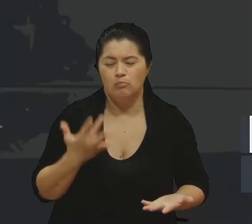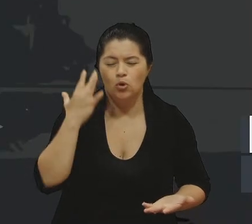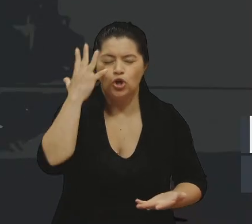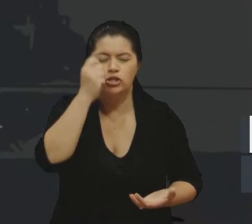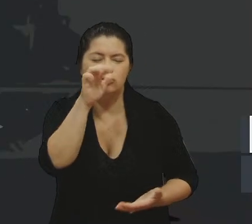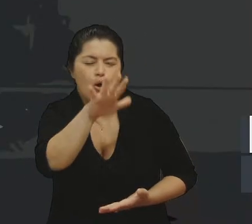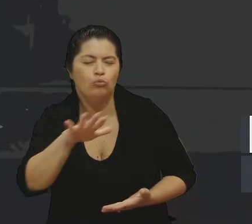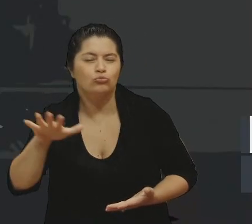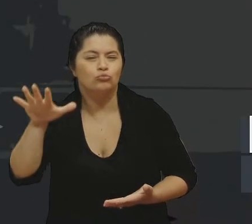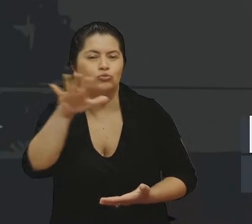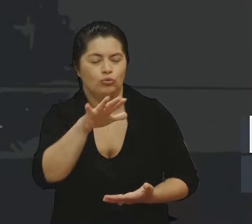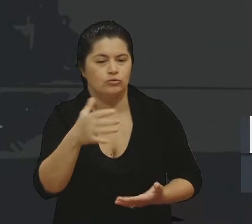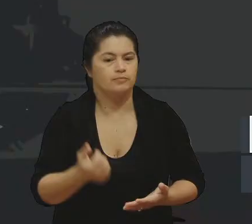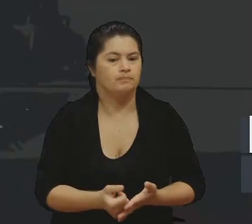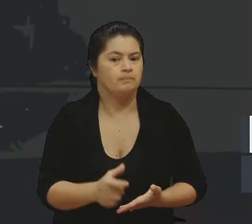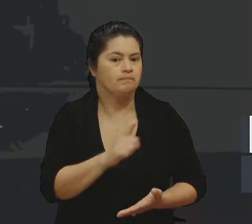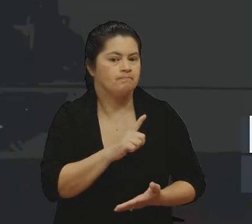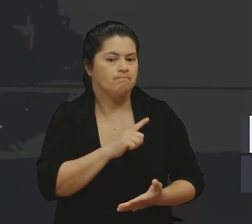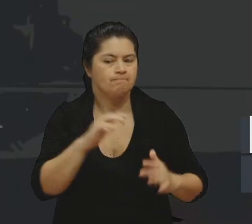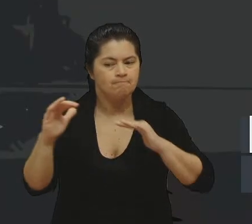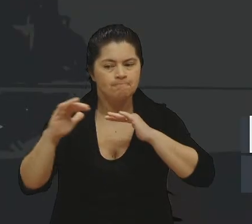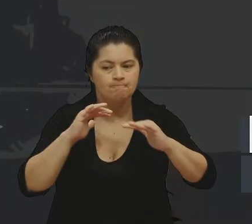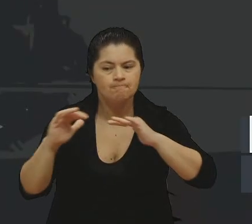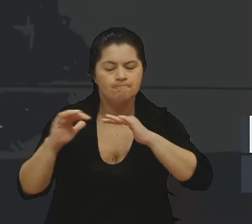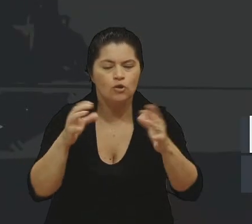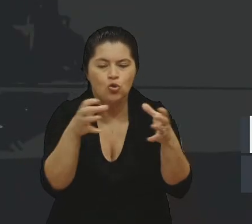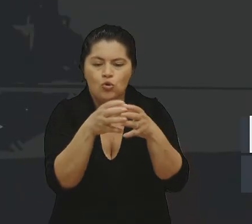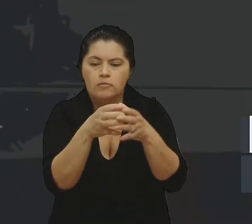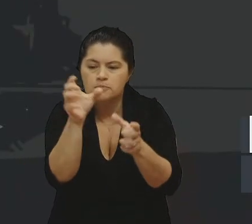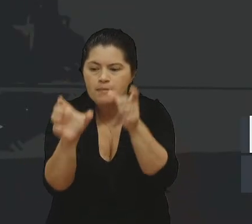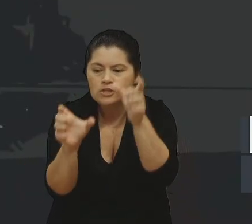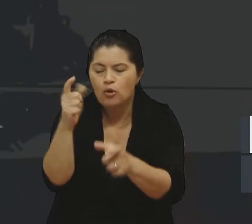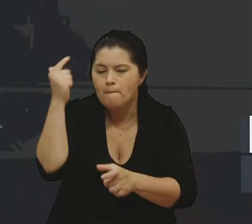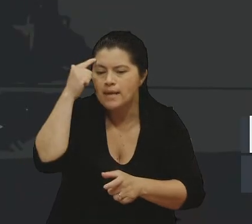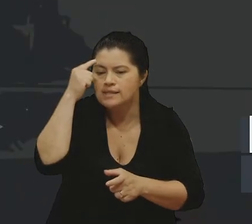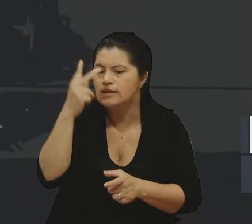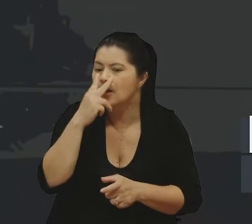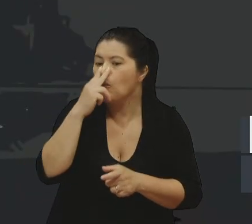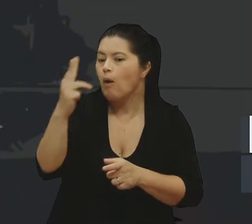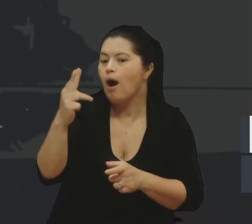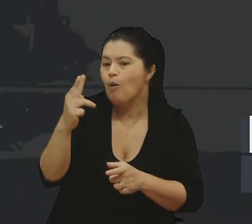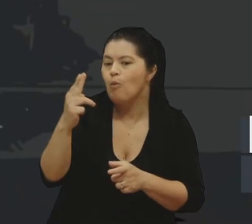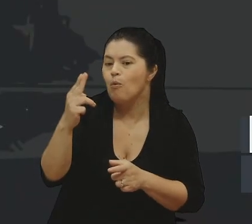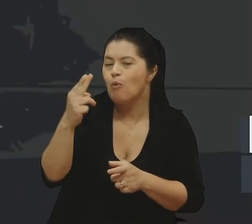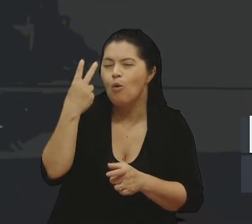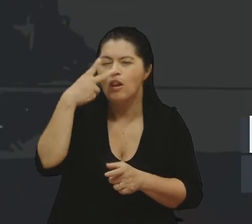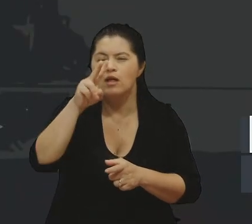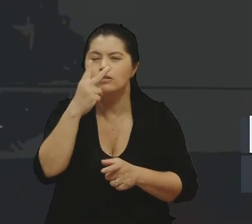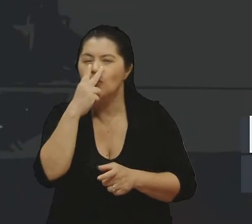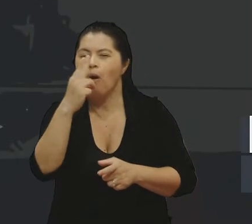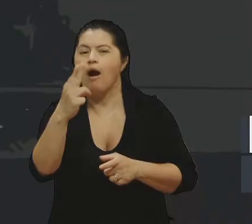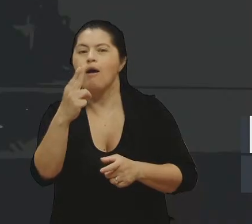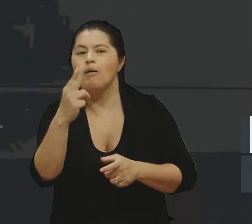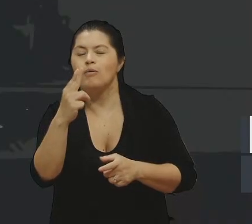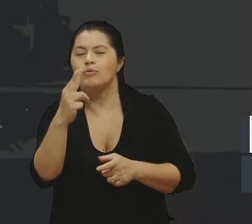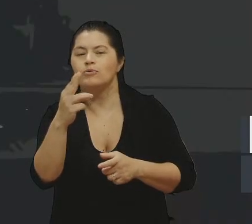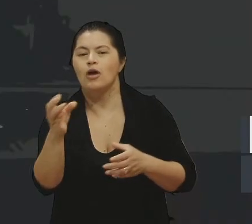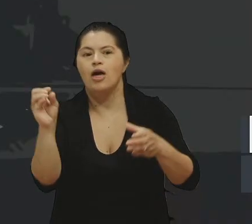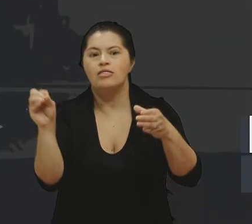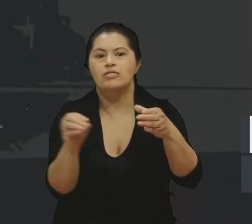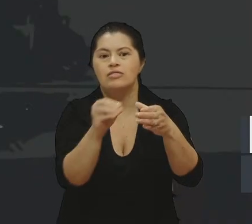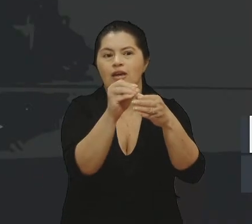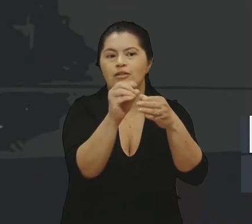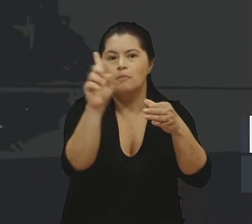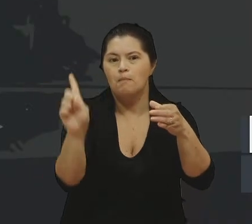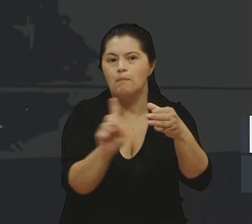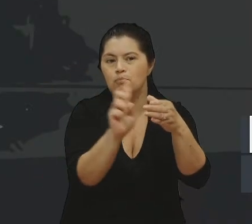todos. Existem movimentos, existe grupo de pessoas pensando a mesma coisa, enxergando a mesma coisa, que estão dentro daquele nicho, tu